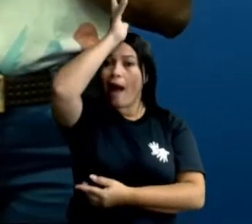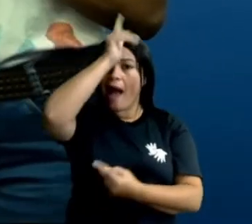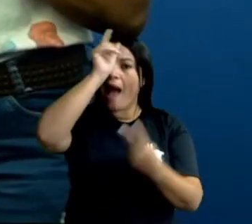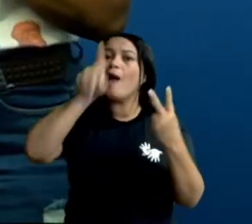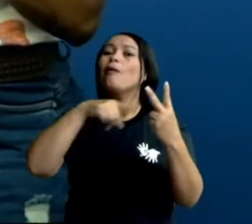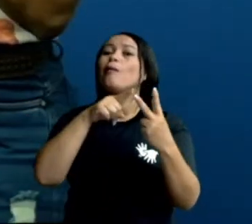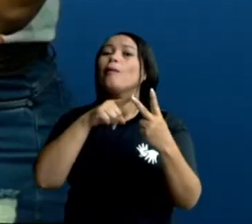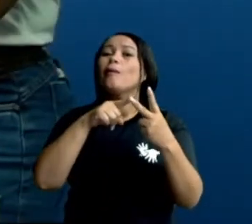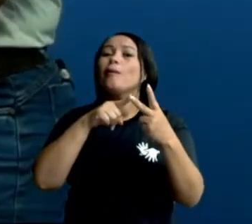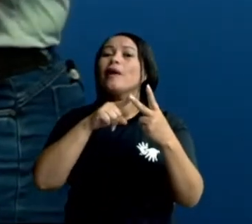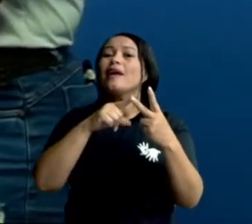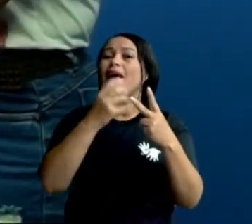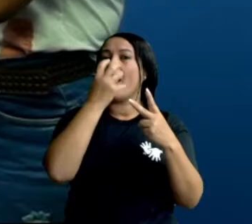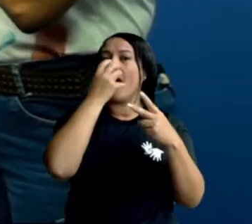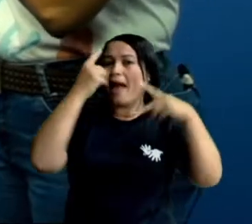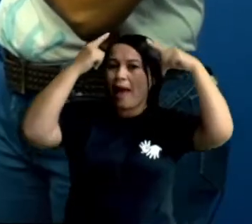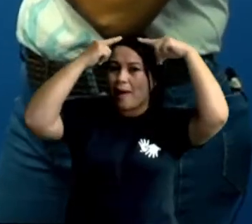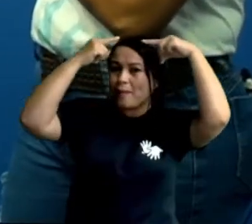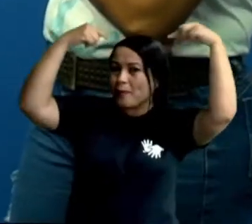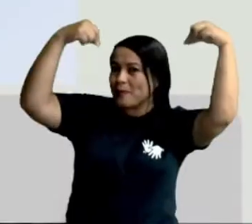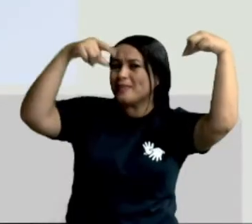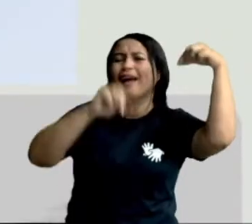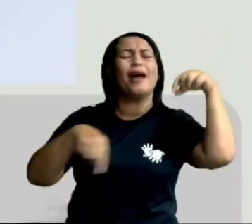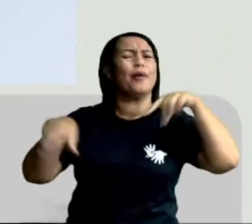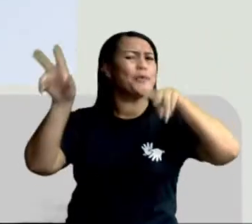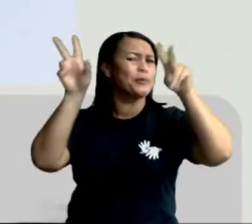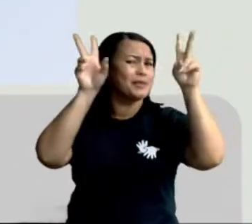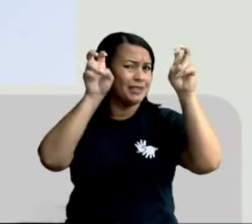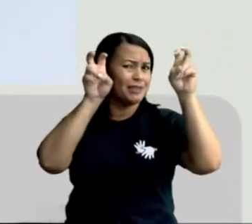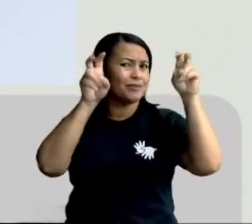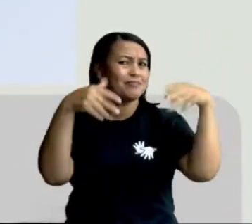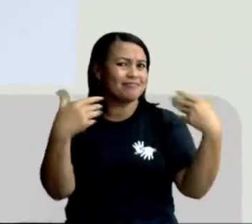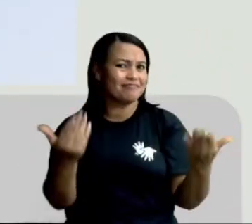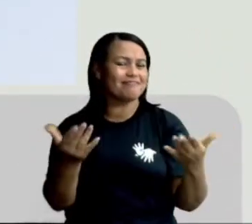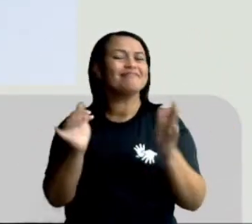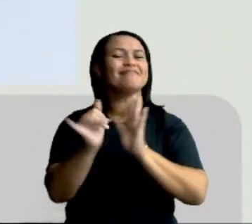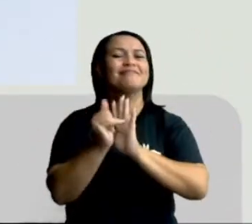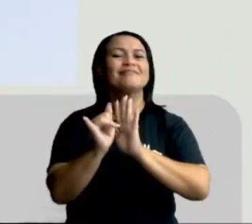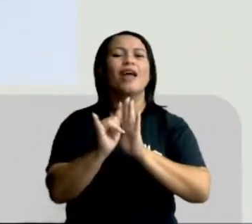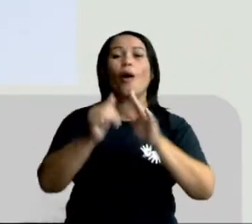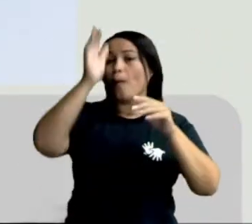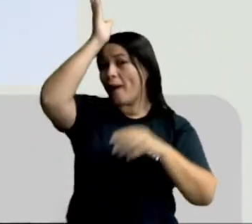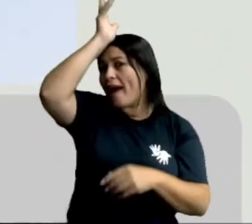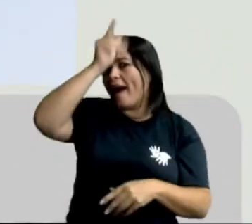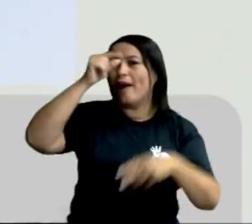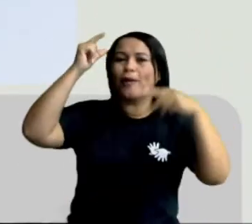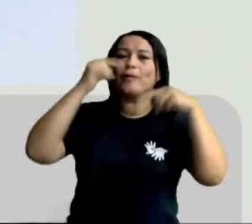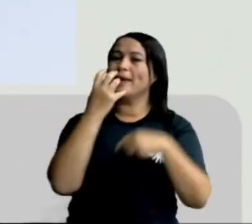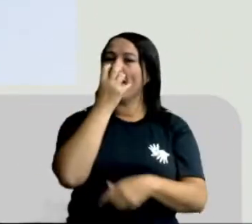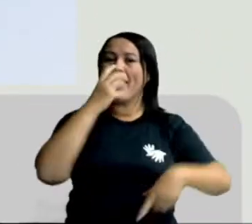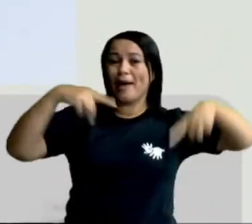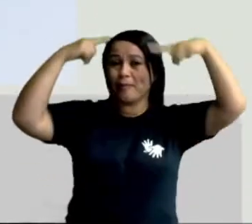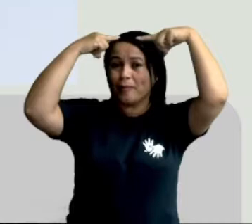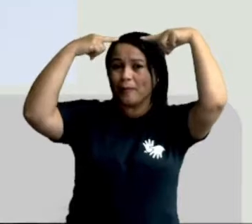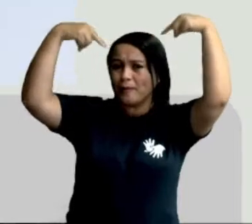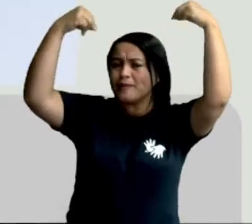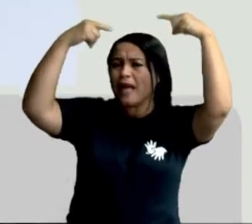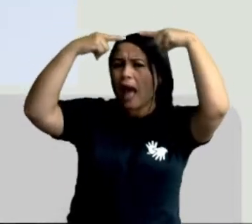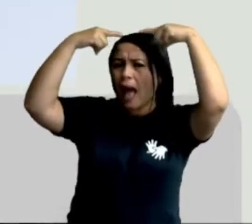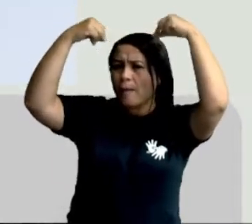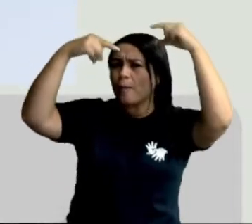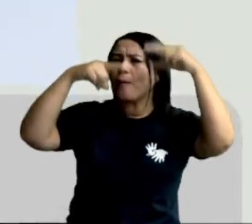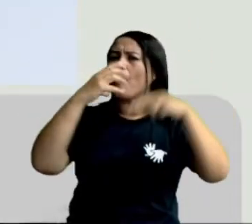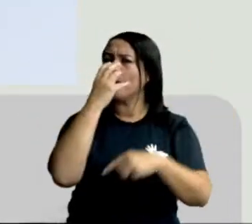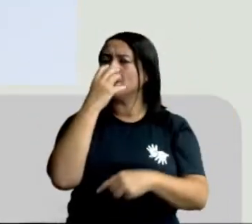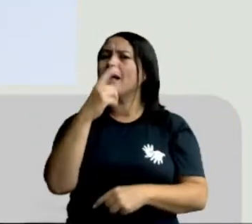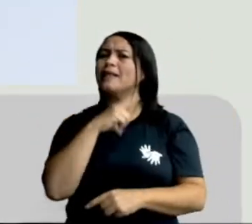e a raposa é justamente o título desta fábula. O galo e a raposa. E a raposa, ela tem